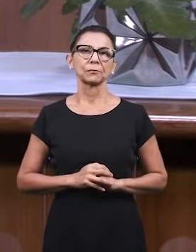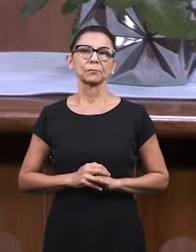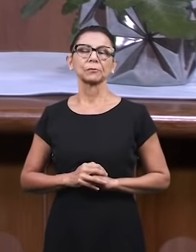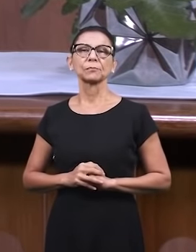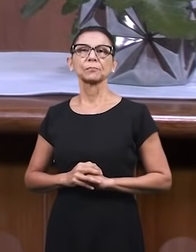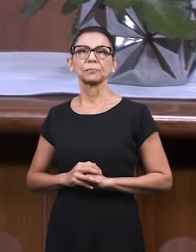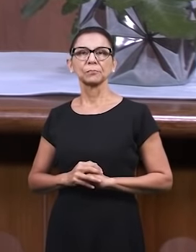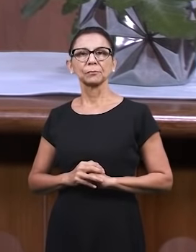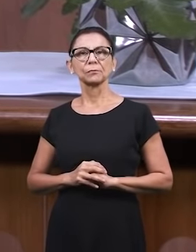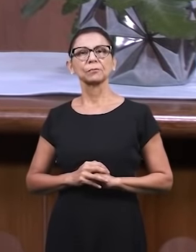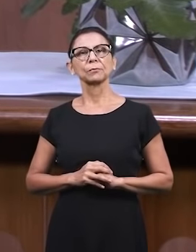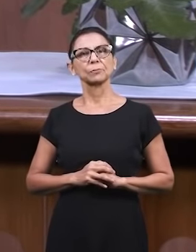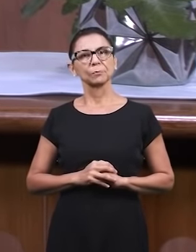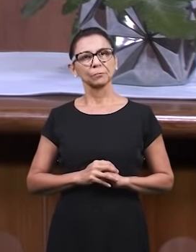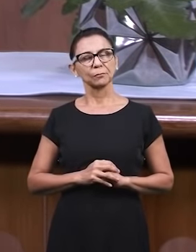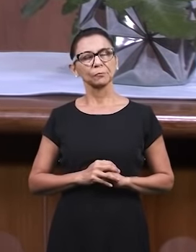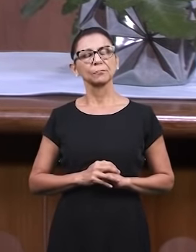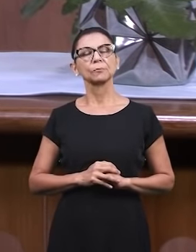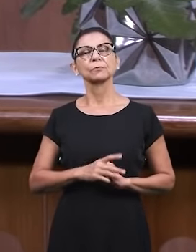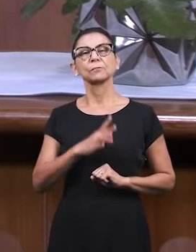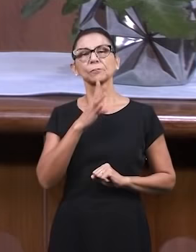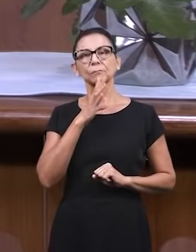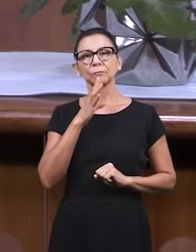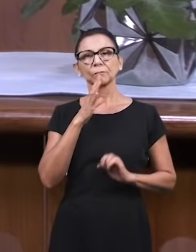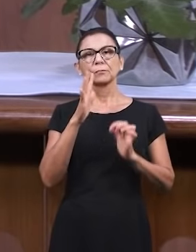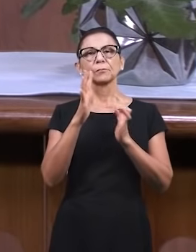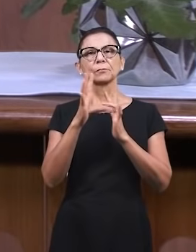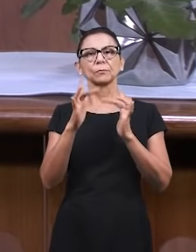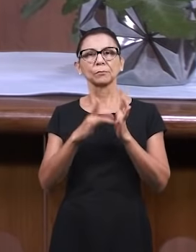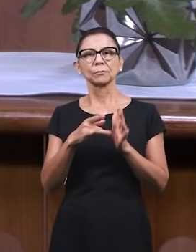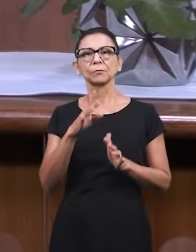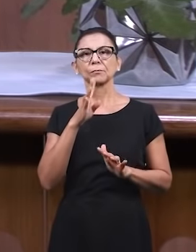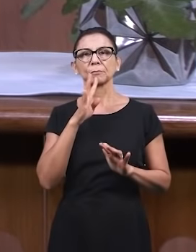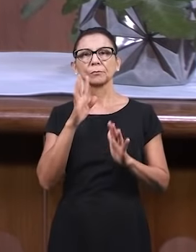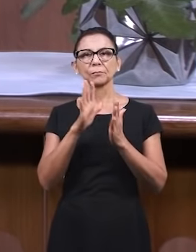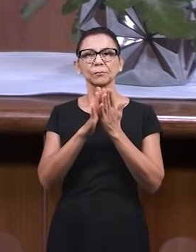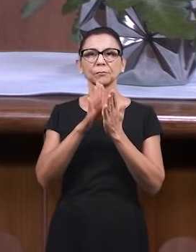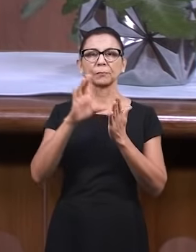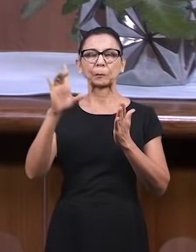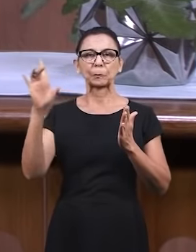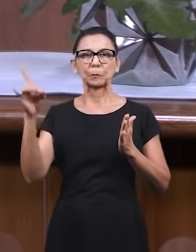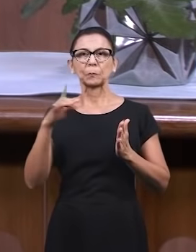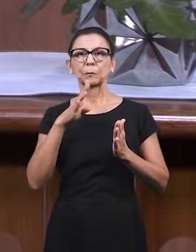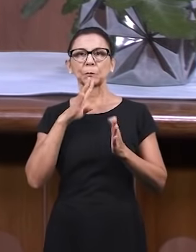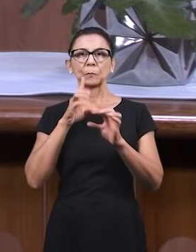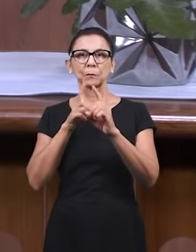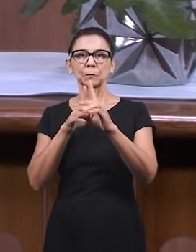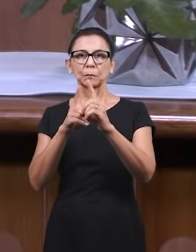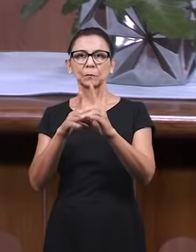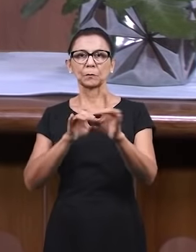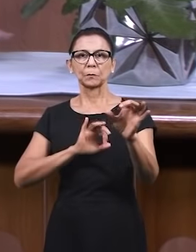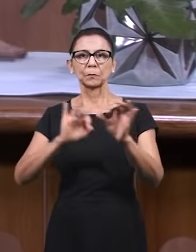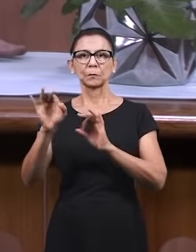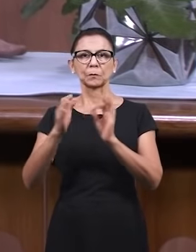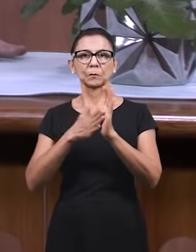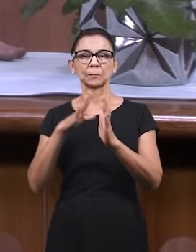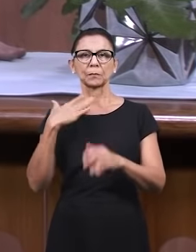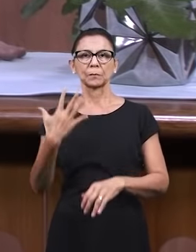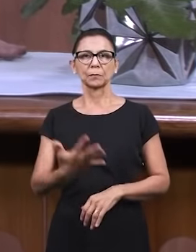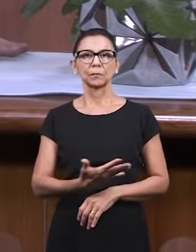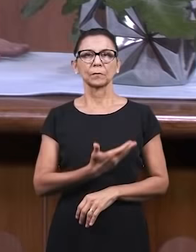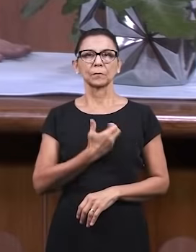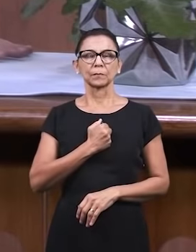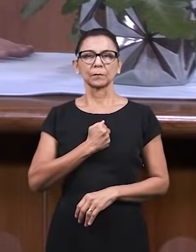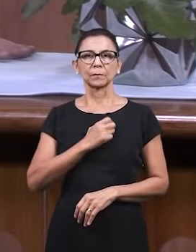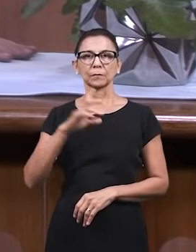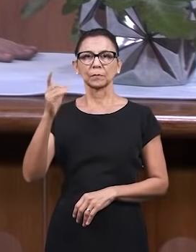para conhecer o Senhor Jesus, para conhecer a palavra, para conhecer a doutrina, para conhecer o projeto de Deus para a